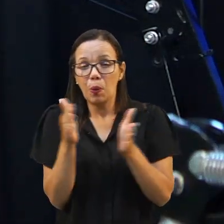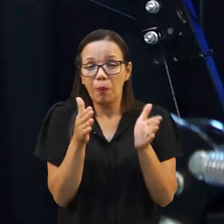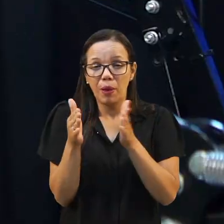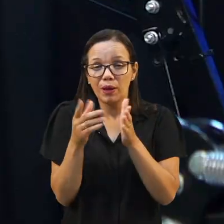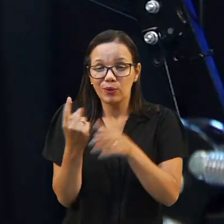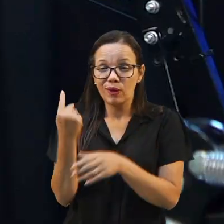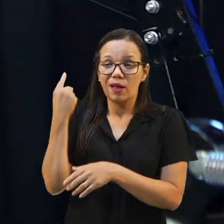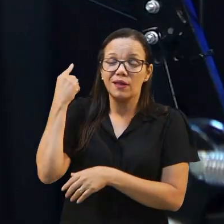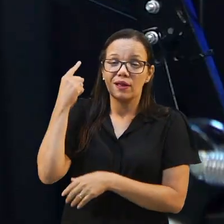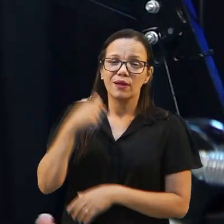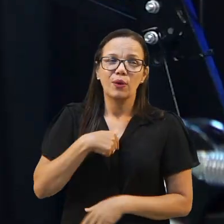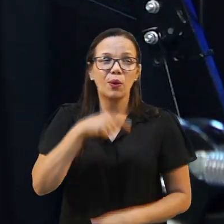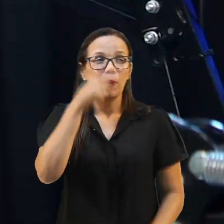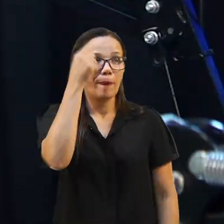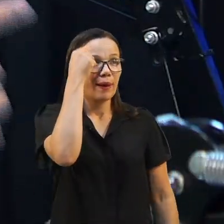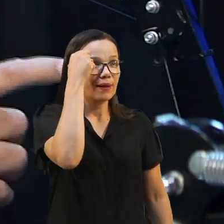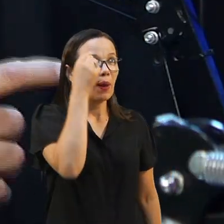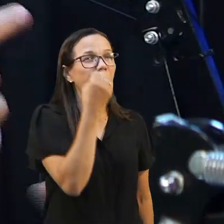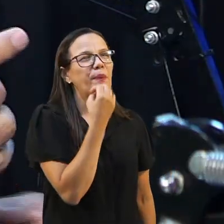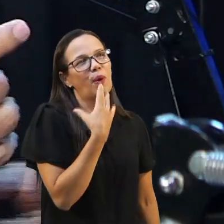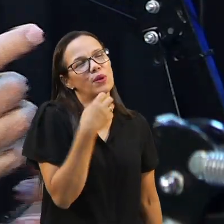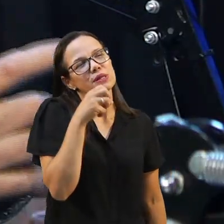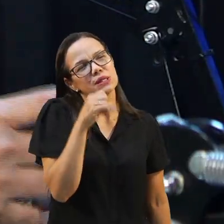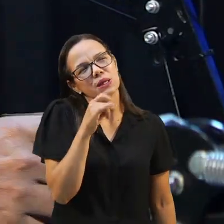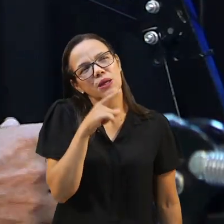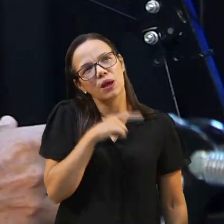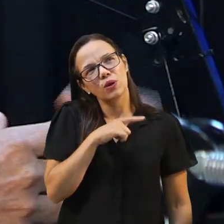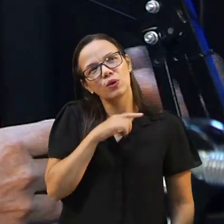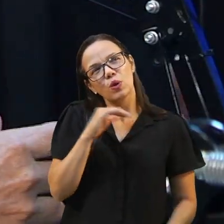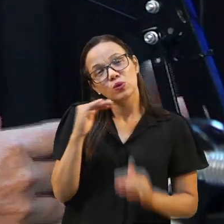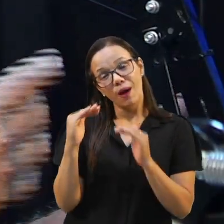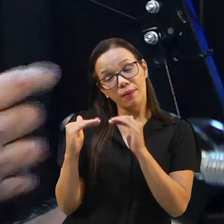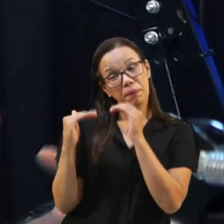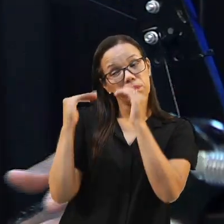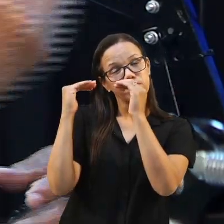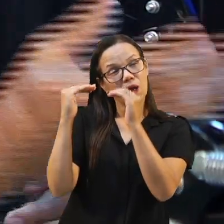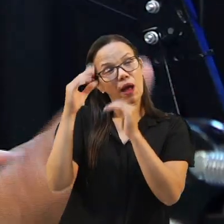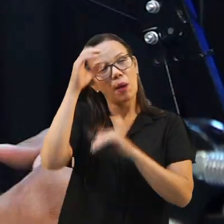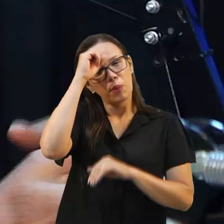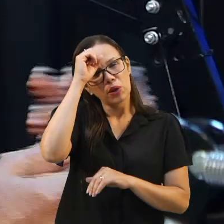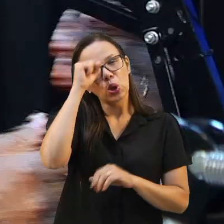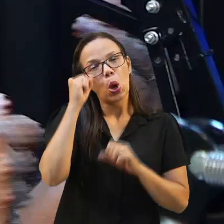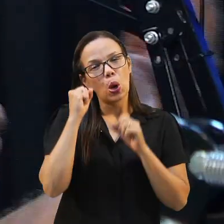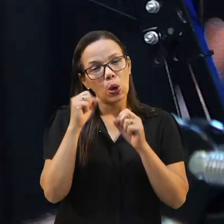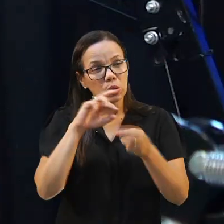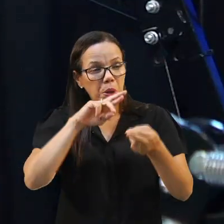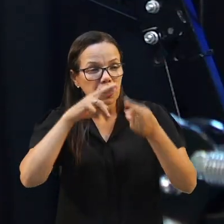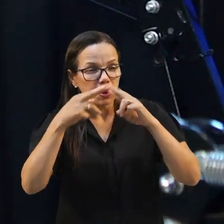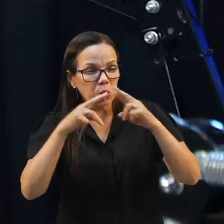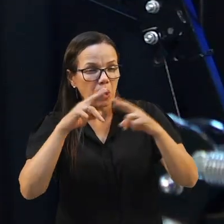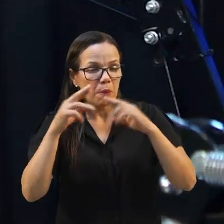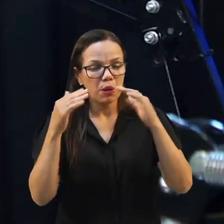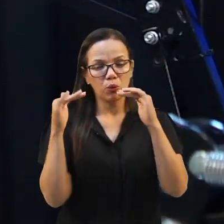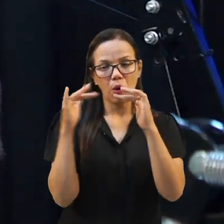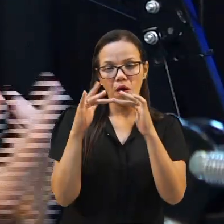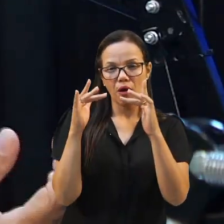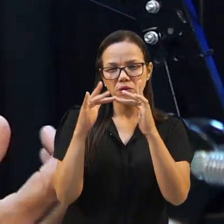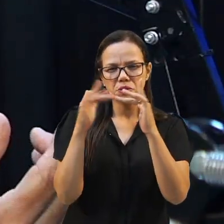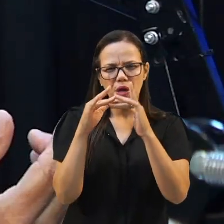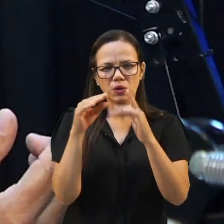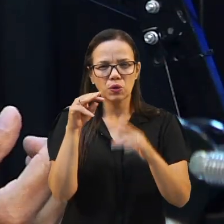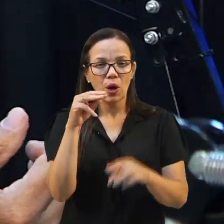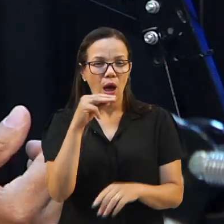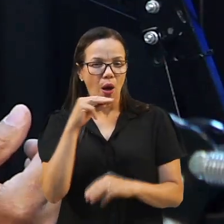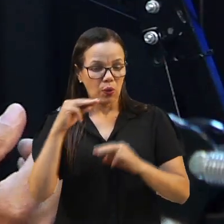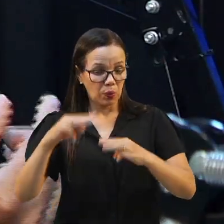a pretensão de falar, bom, se eu estou nesse nível, eu posso... Tinha relacionamento, tinha acesso aos